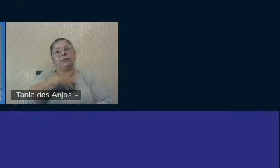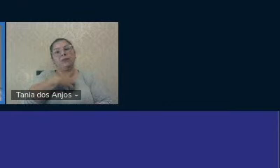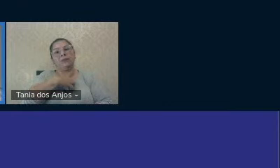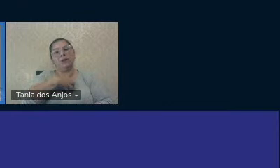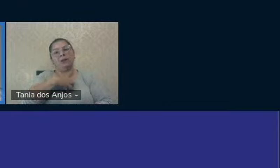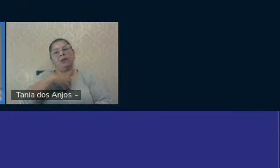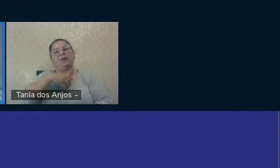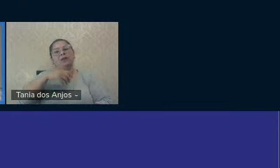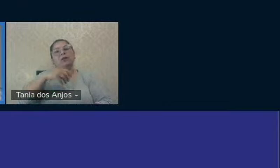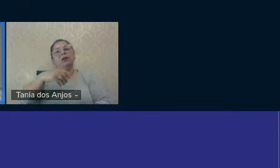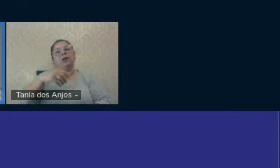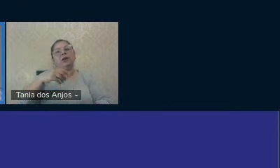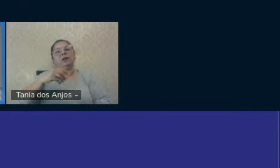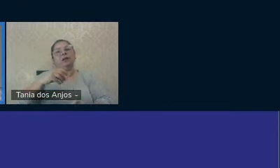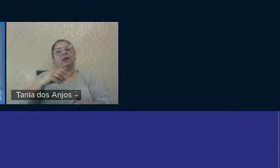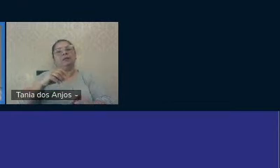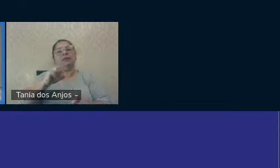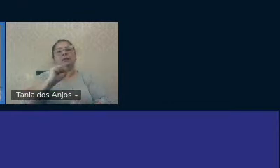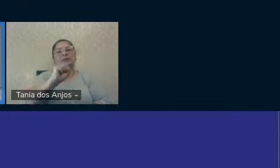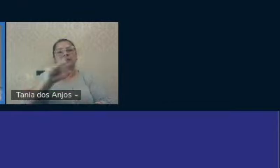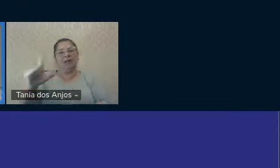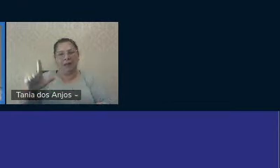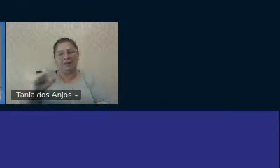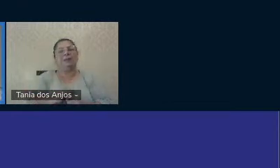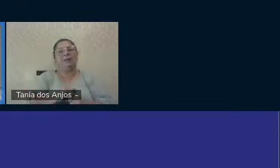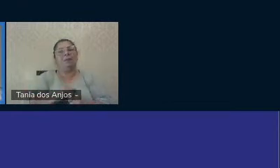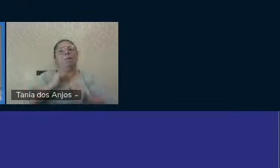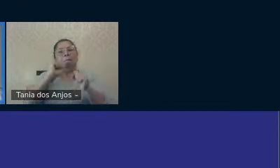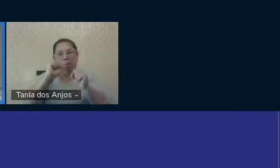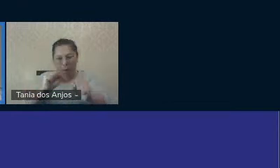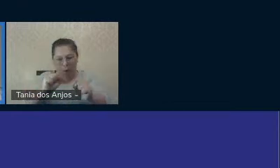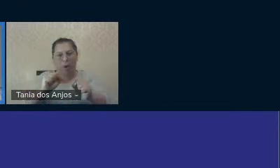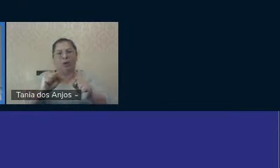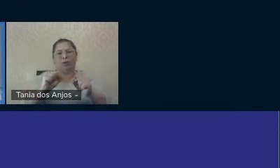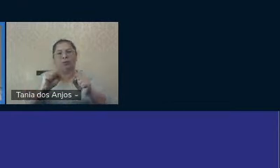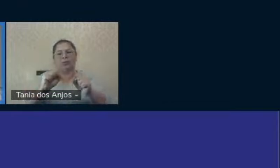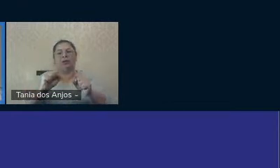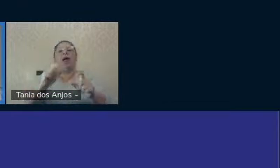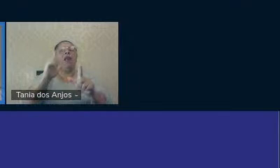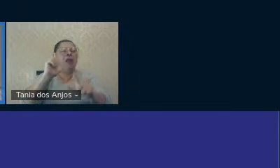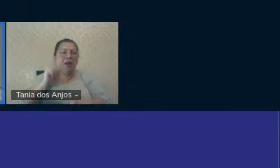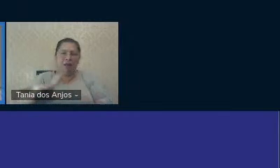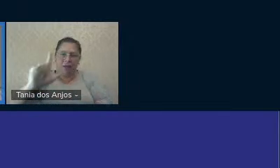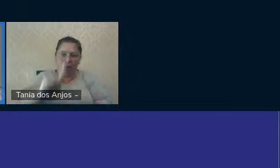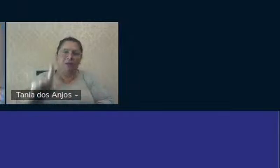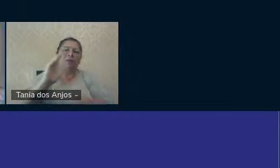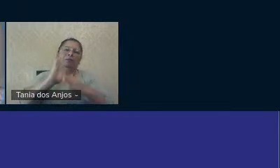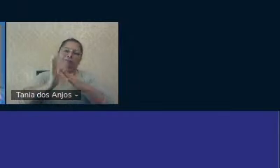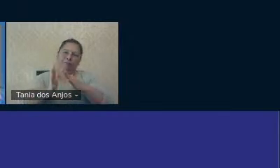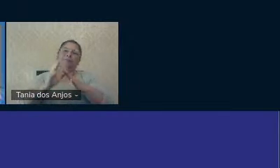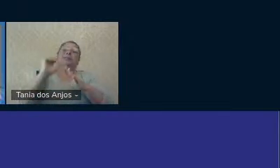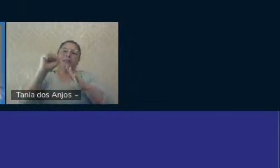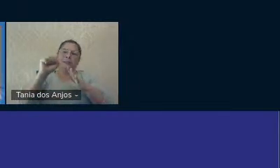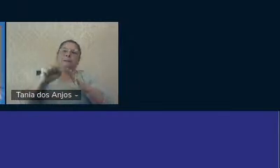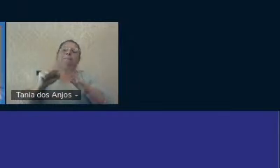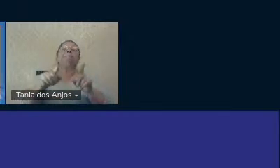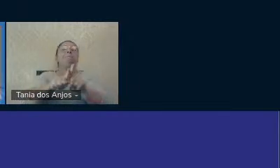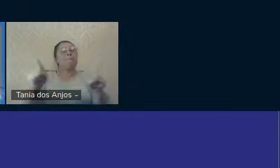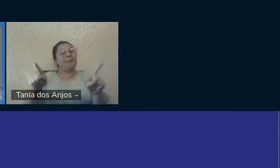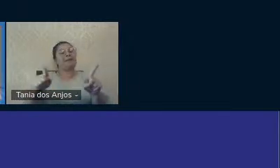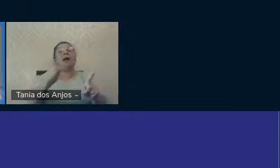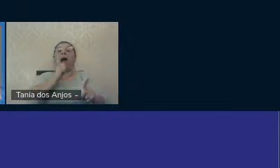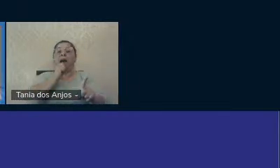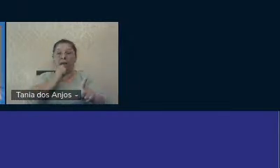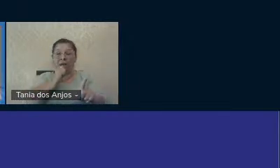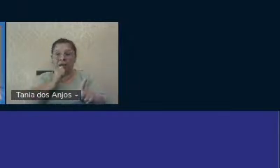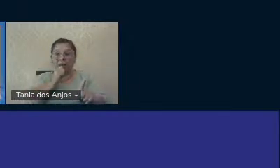utilizando a língua de sinais na forma estética, né, ela pode ser considerada literatura em Libras. Mas ainda são questões